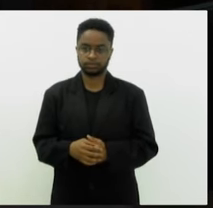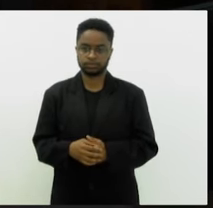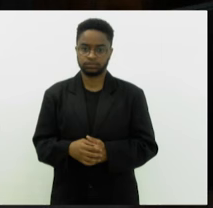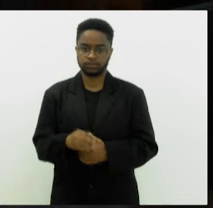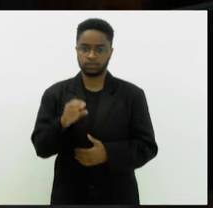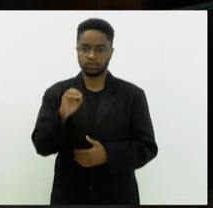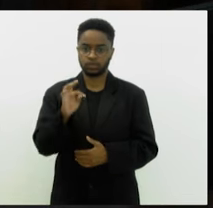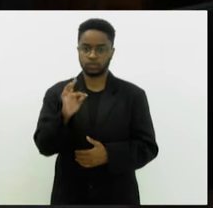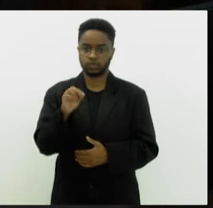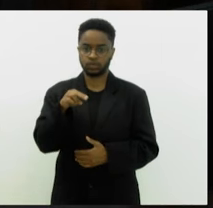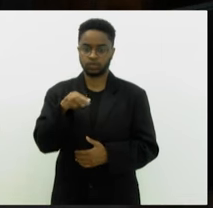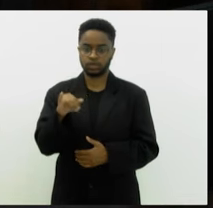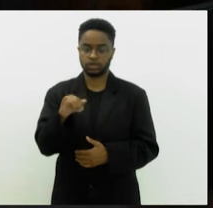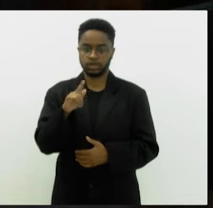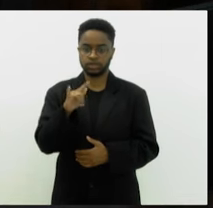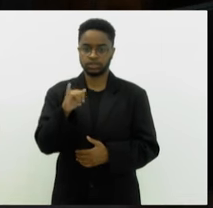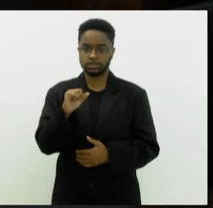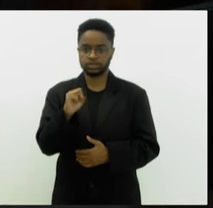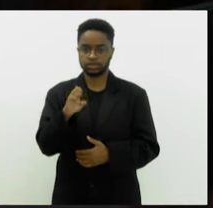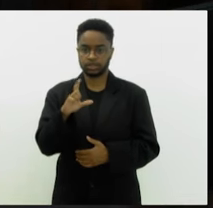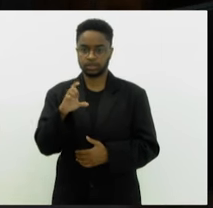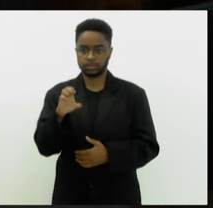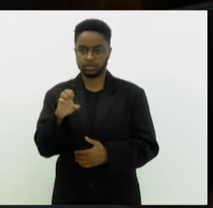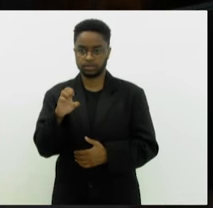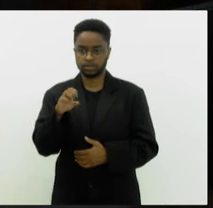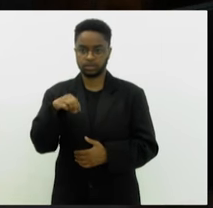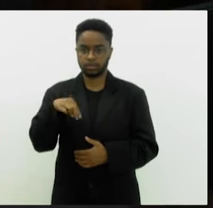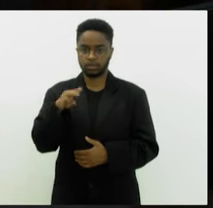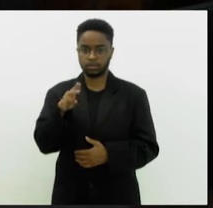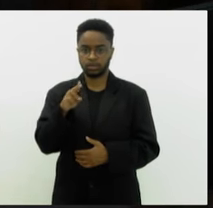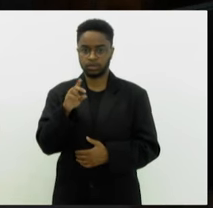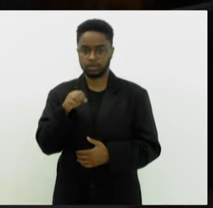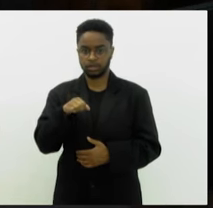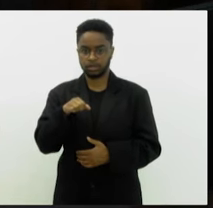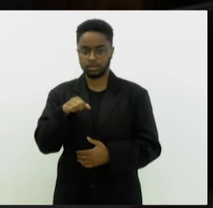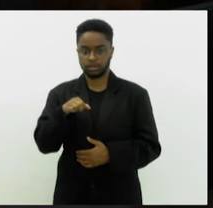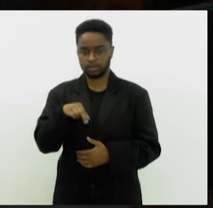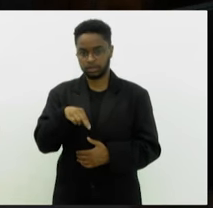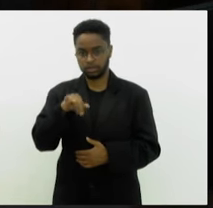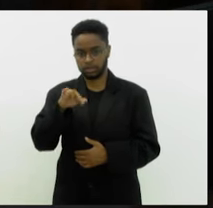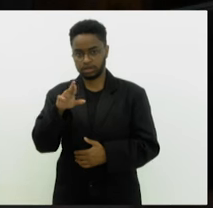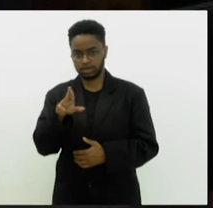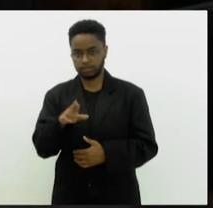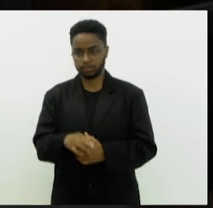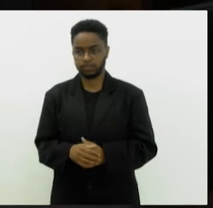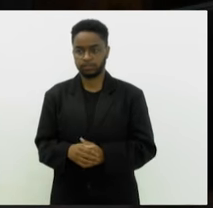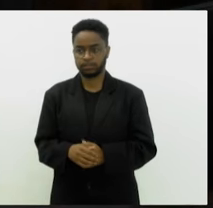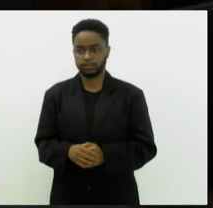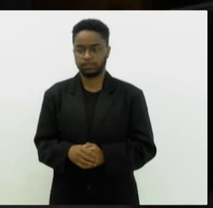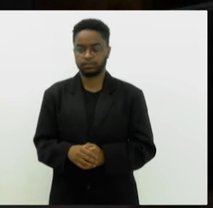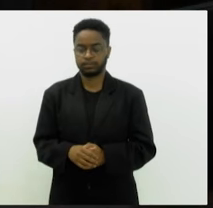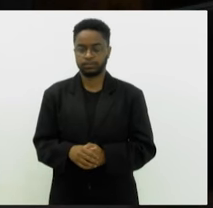Antônio de Paula, Gisele Monteiro, Muni Neto, por gentileza, nosso nobre deputado, Muni Neto.